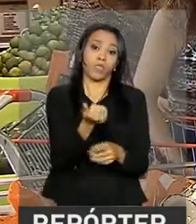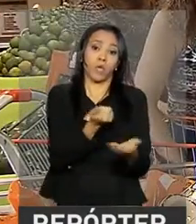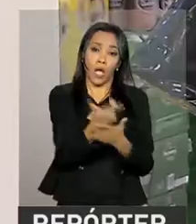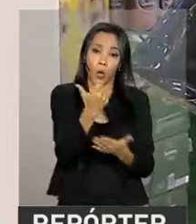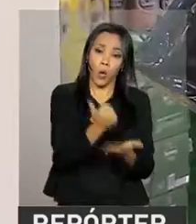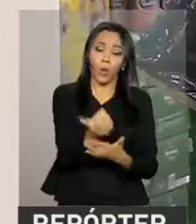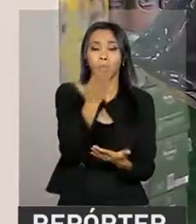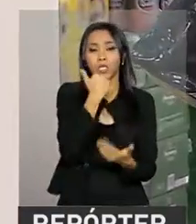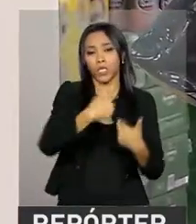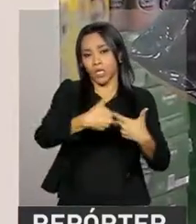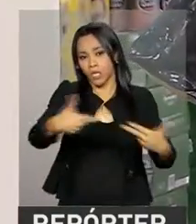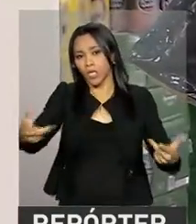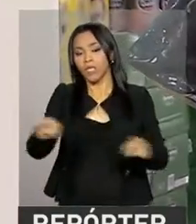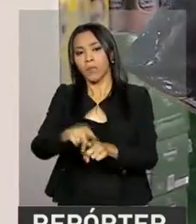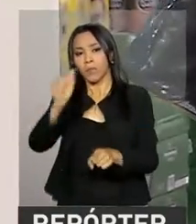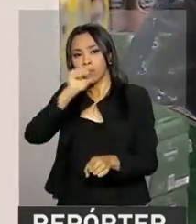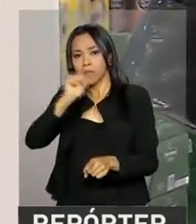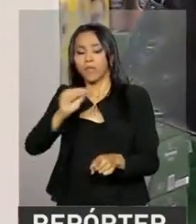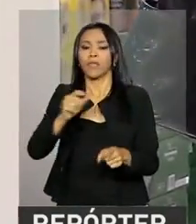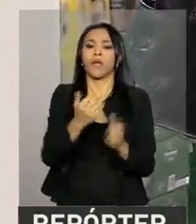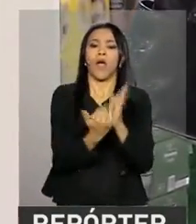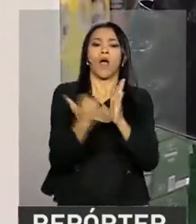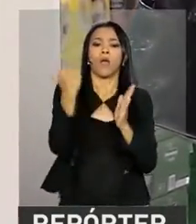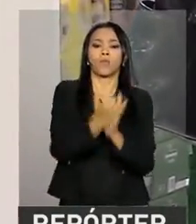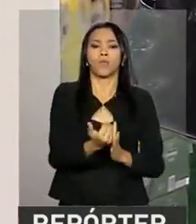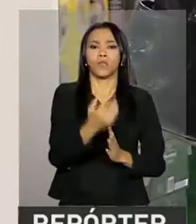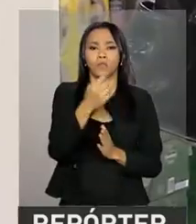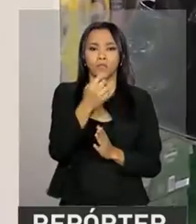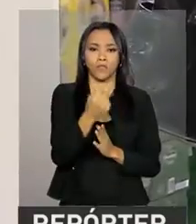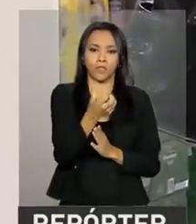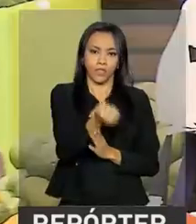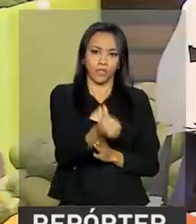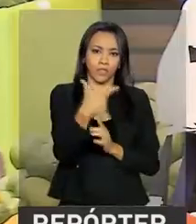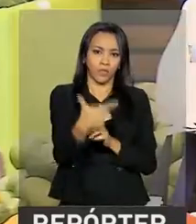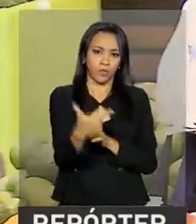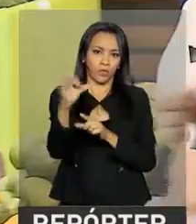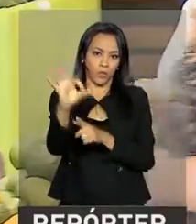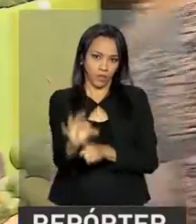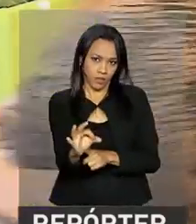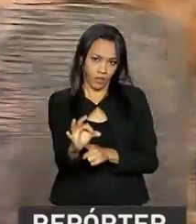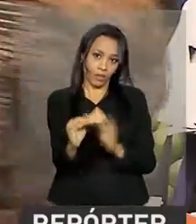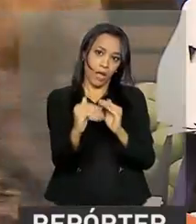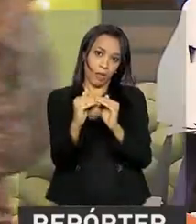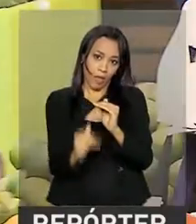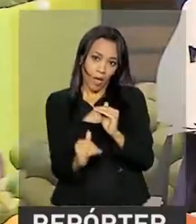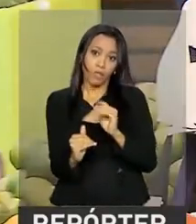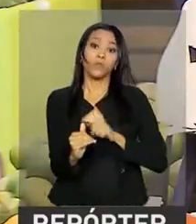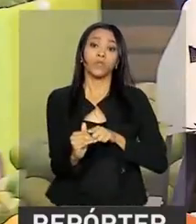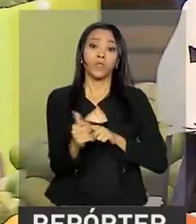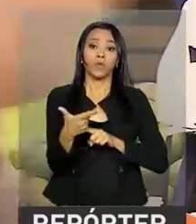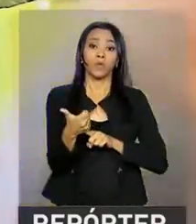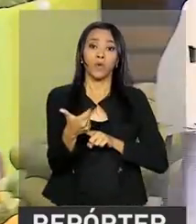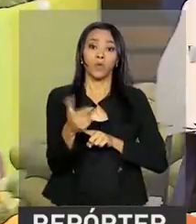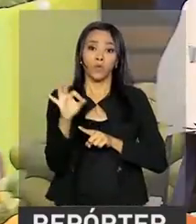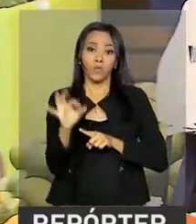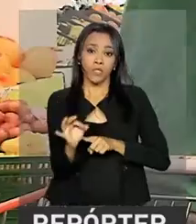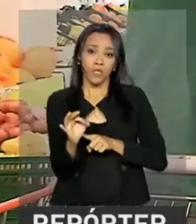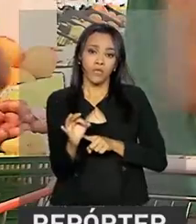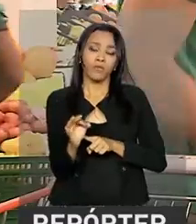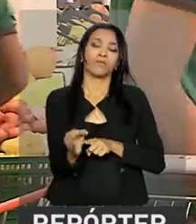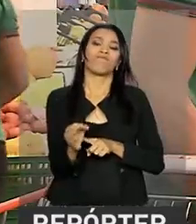bebidas registrou alta de 8,62 por cento abaixo dos 12 por cento registrados em